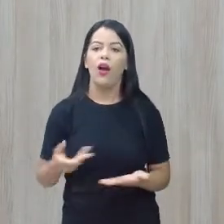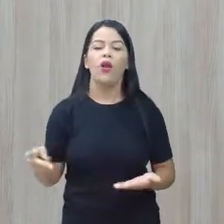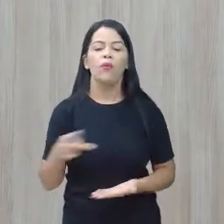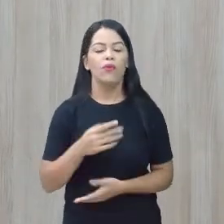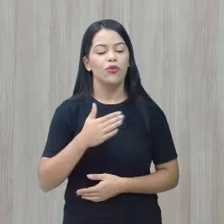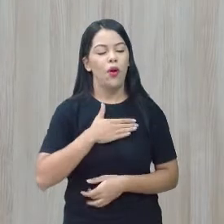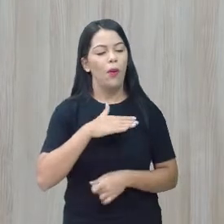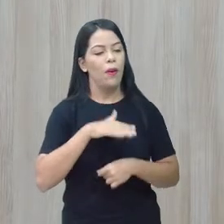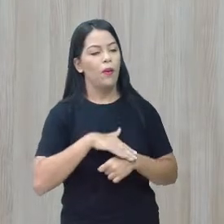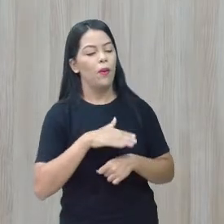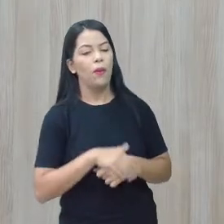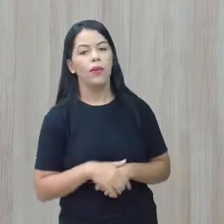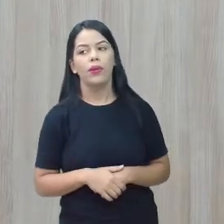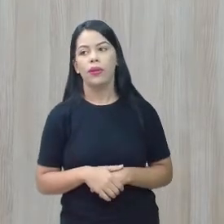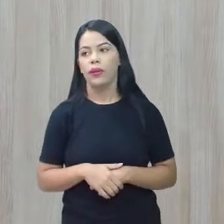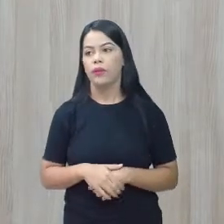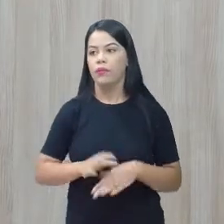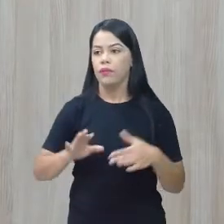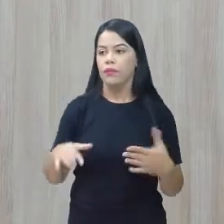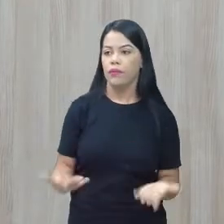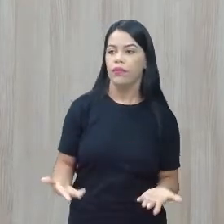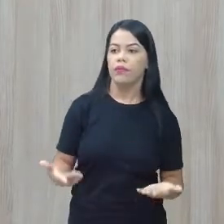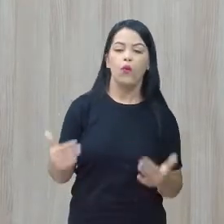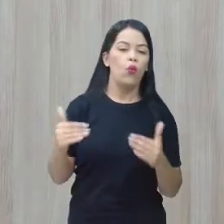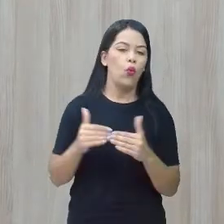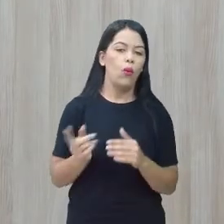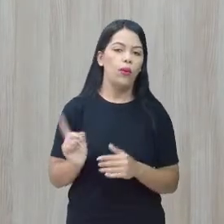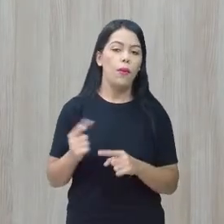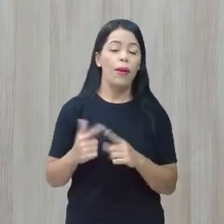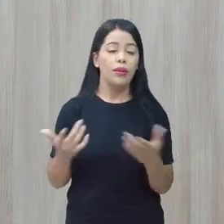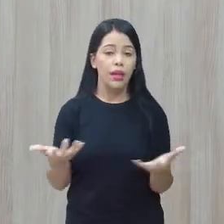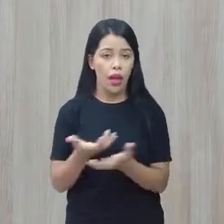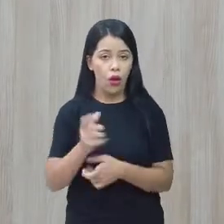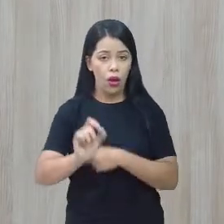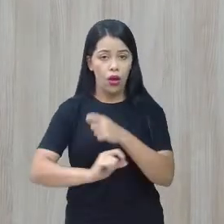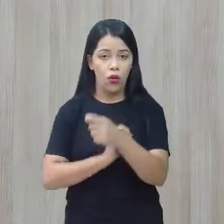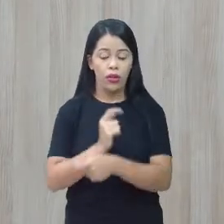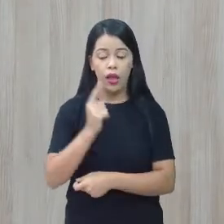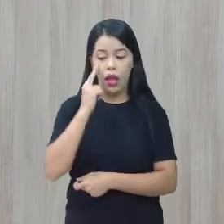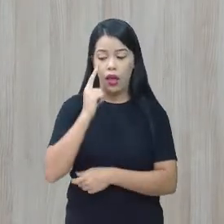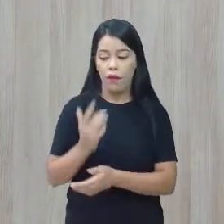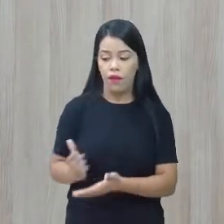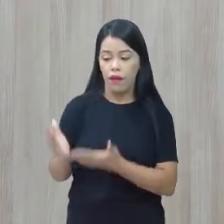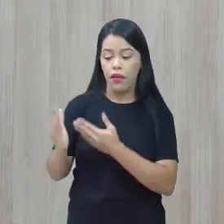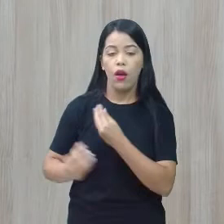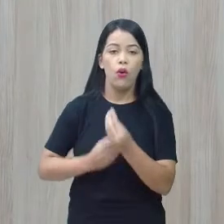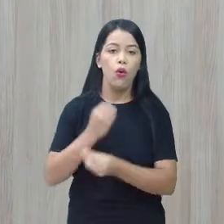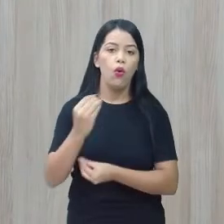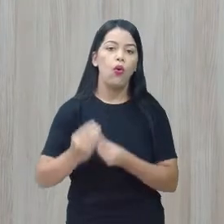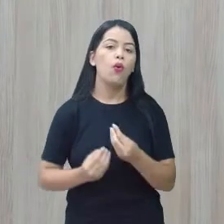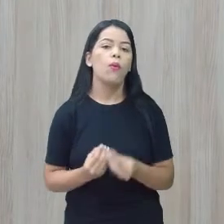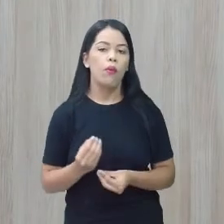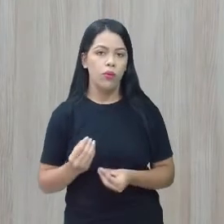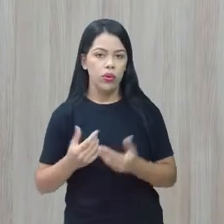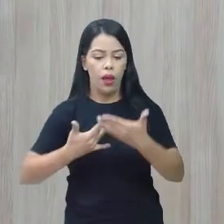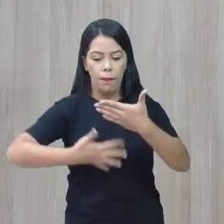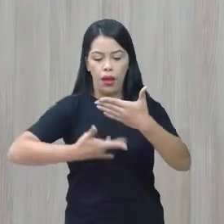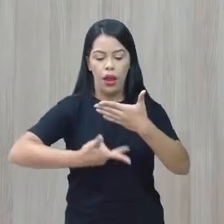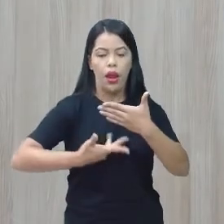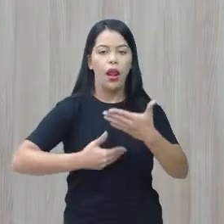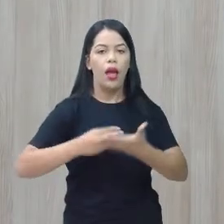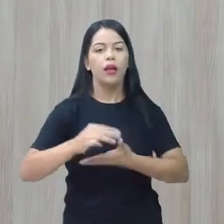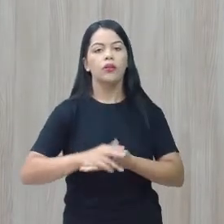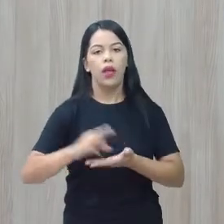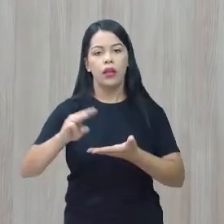tá vendo? Não combinado, mas já chegou a vez do professor Pedro de verificar como é que tá ali no chat e fazer um pouquinho mais dos comentários